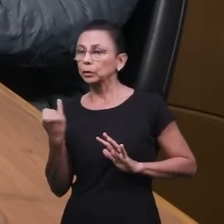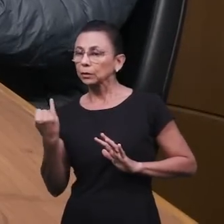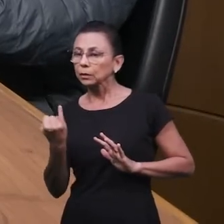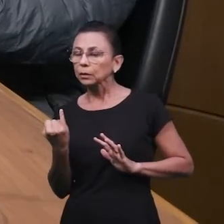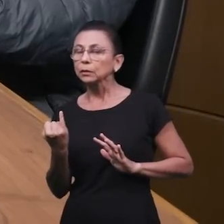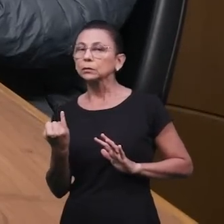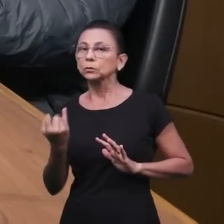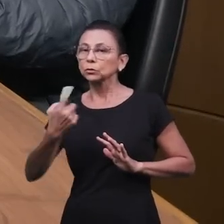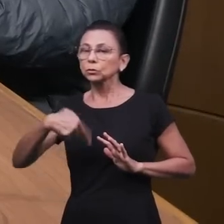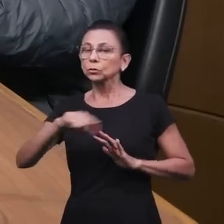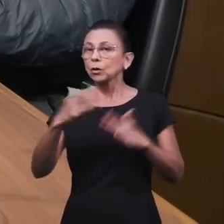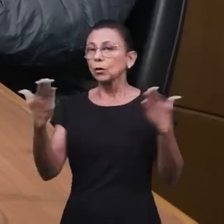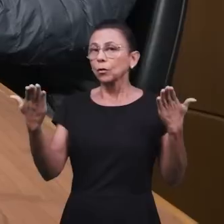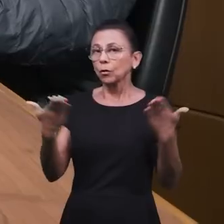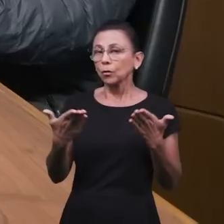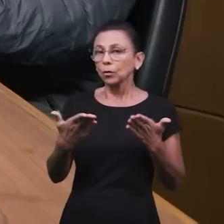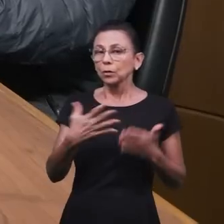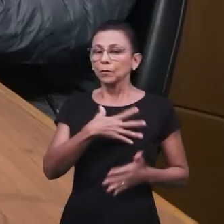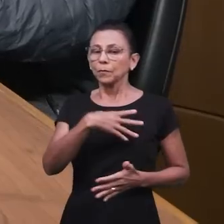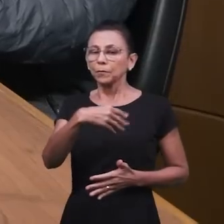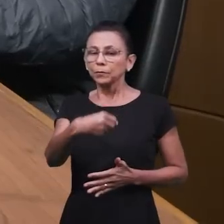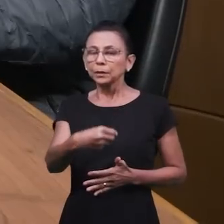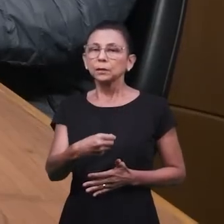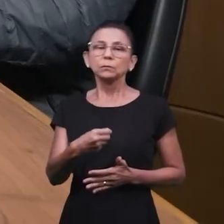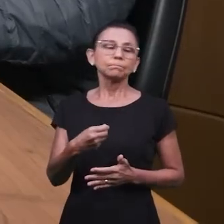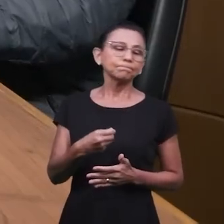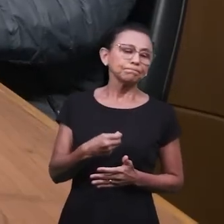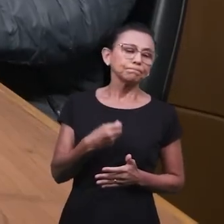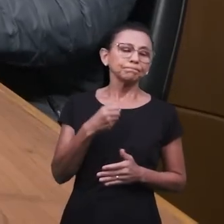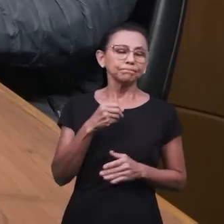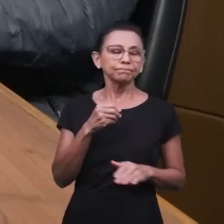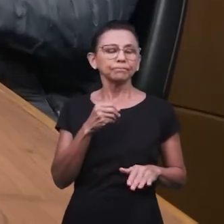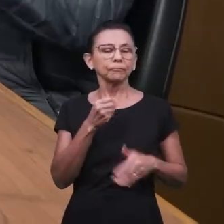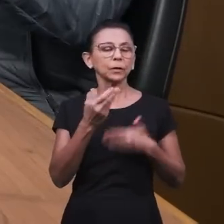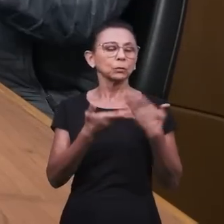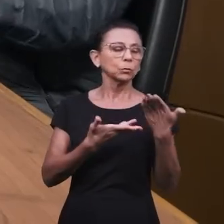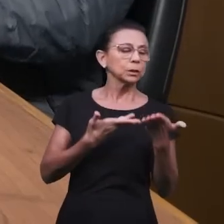estarmos acompanhando aquilo que nossos filhos fazem, não é? Desde o